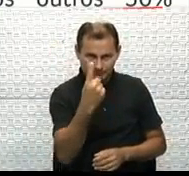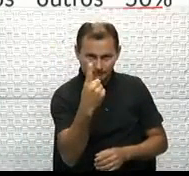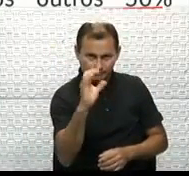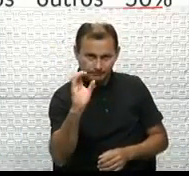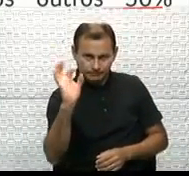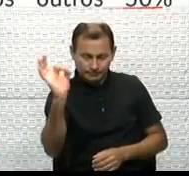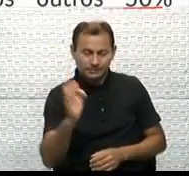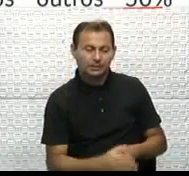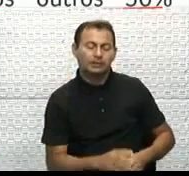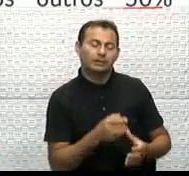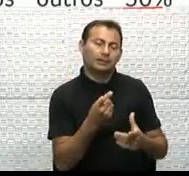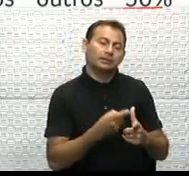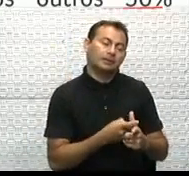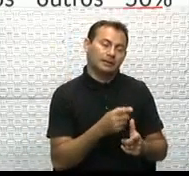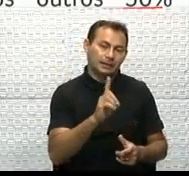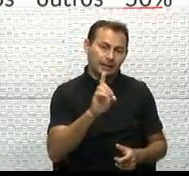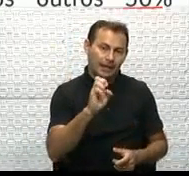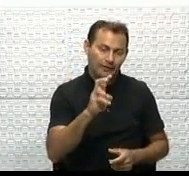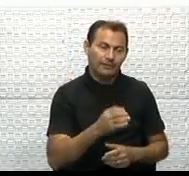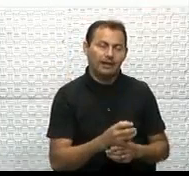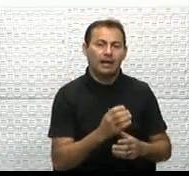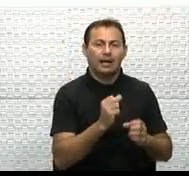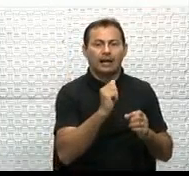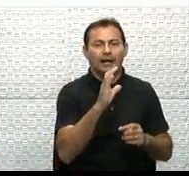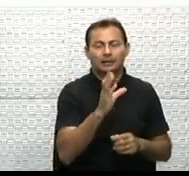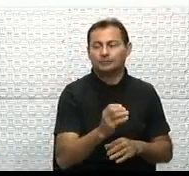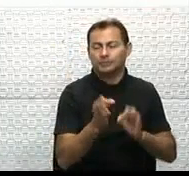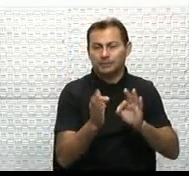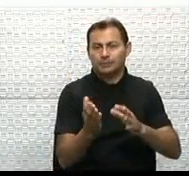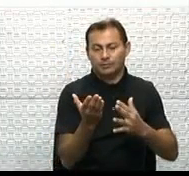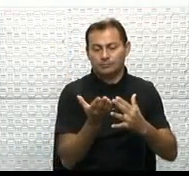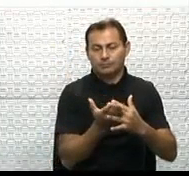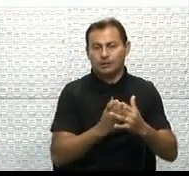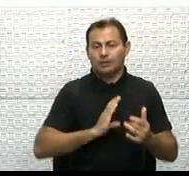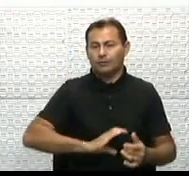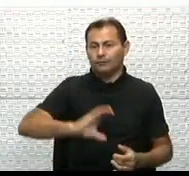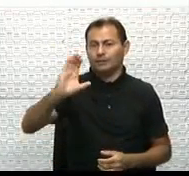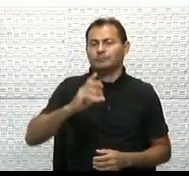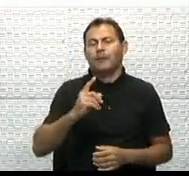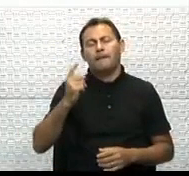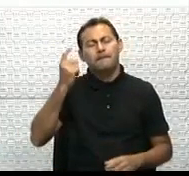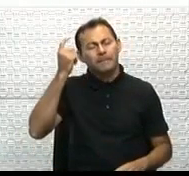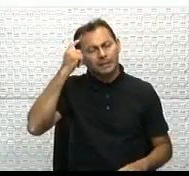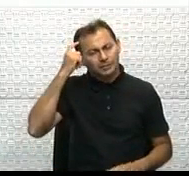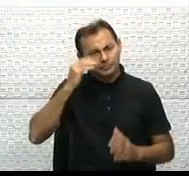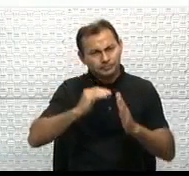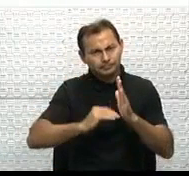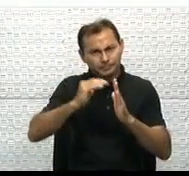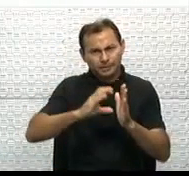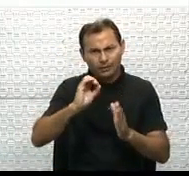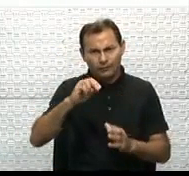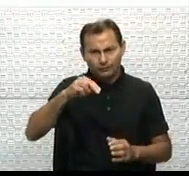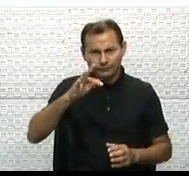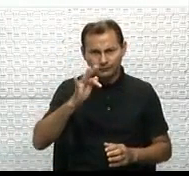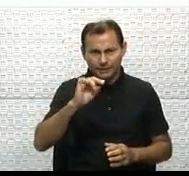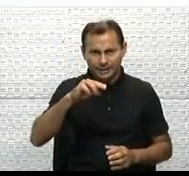ao acaso. Agora o intervalo de confiança. Vamos supor um nível de confiança